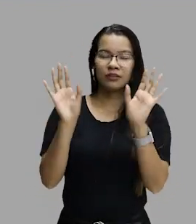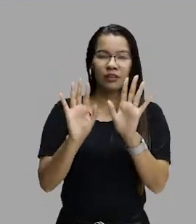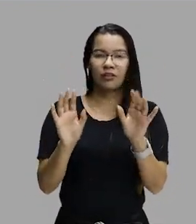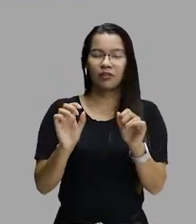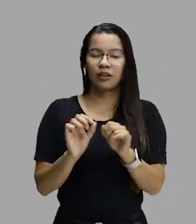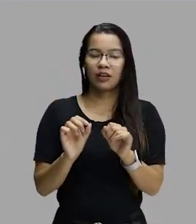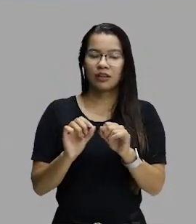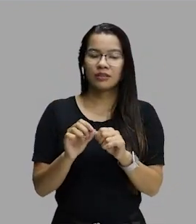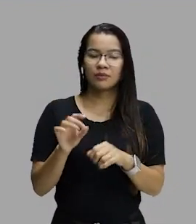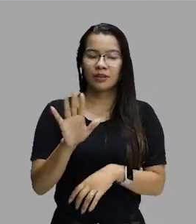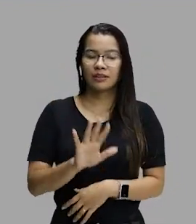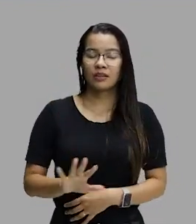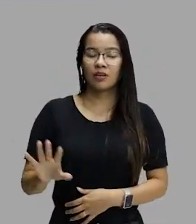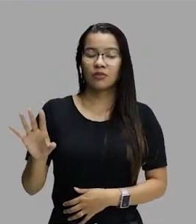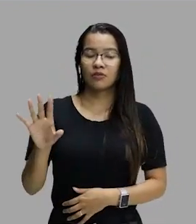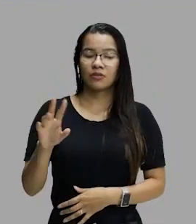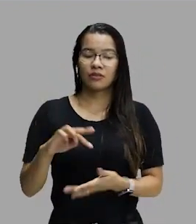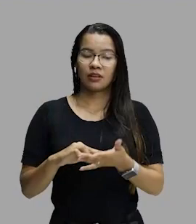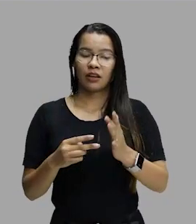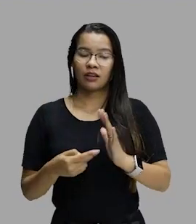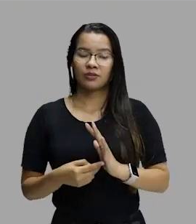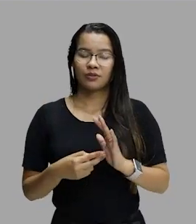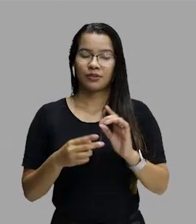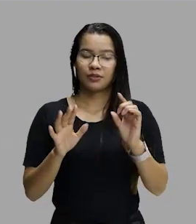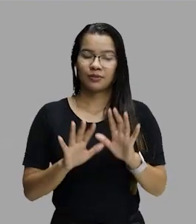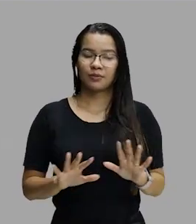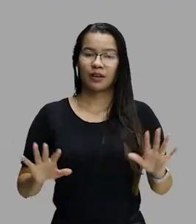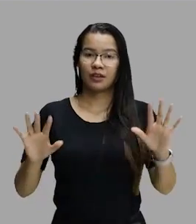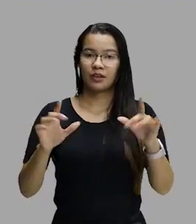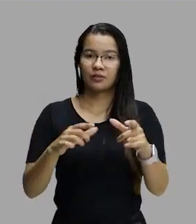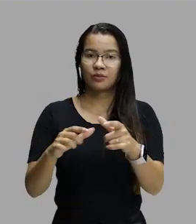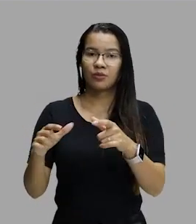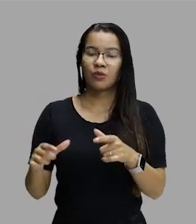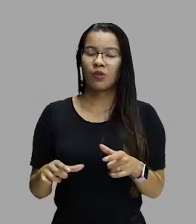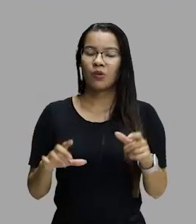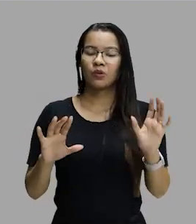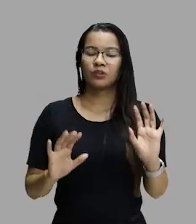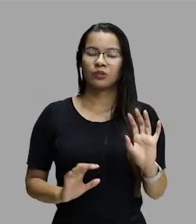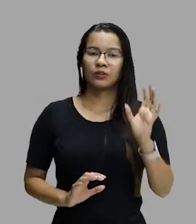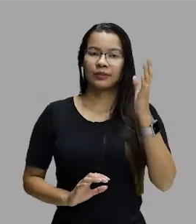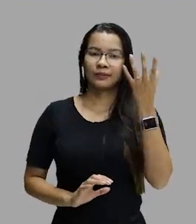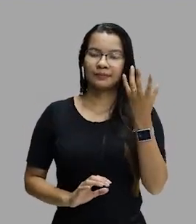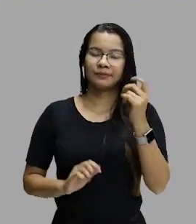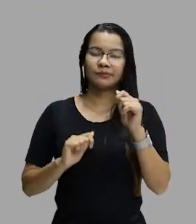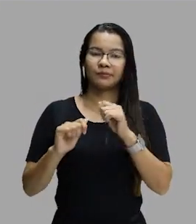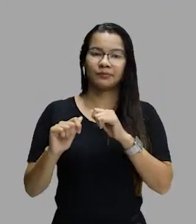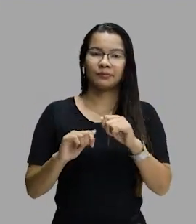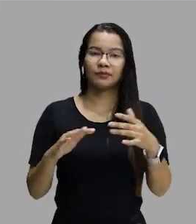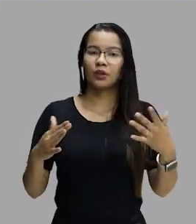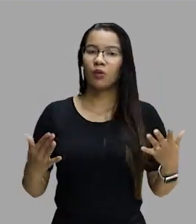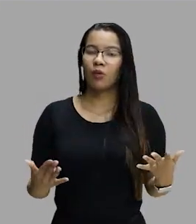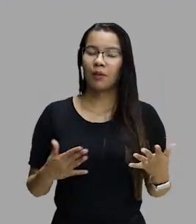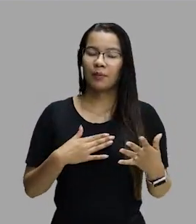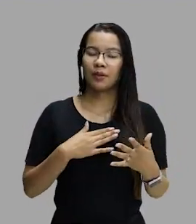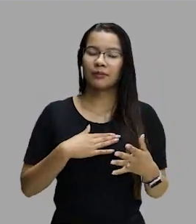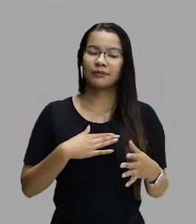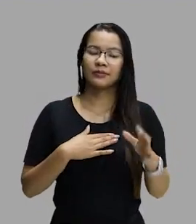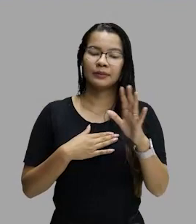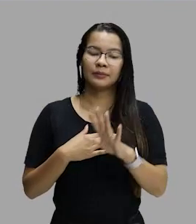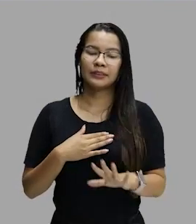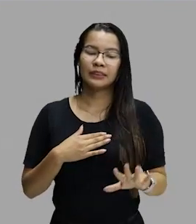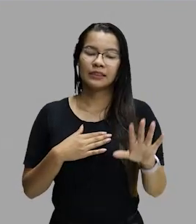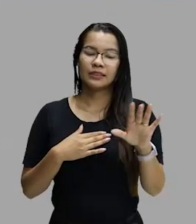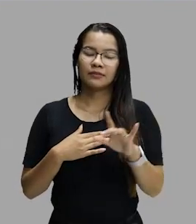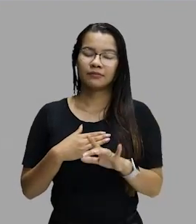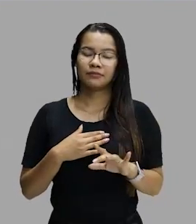ações acontecem, tá? Então, isso aqui é só para reforçar, nós já falamos, essa ambientação espacial. Qual é a minha ambientação espacial aqui? Eu